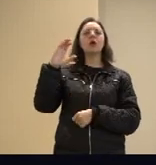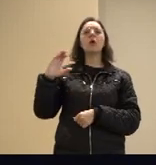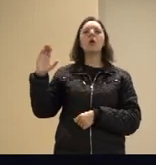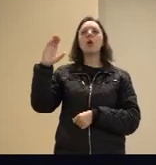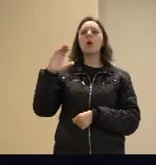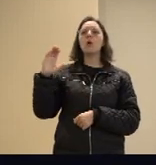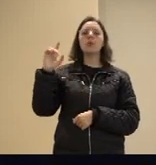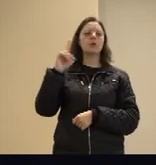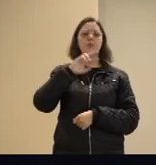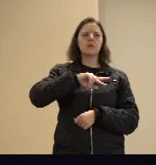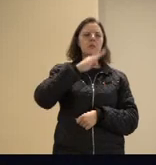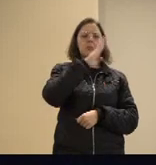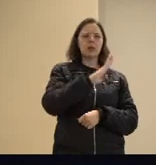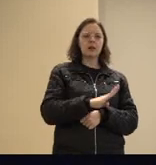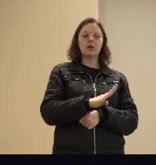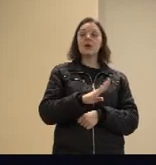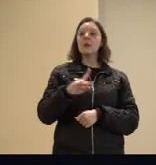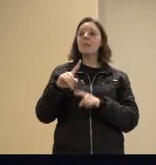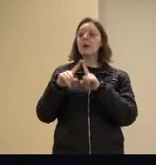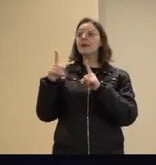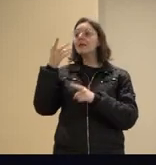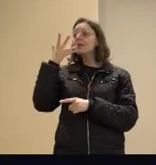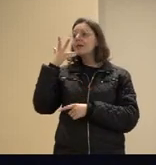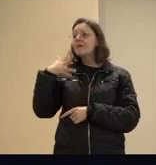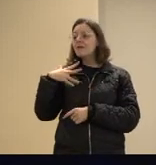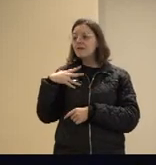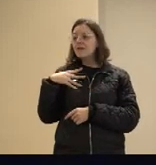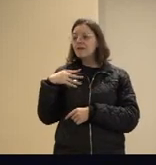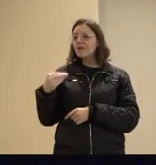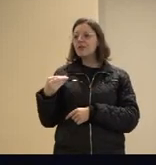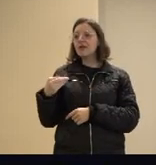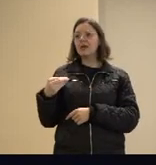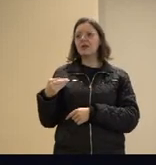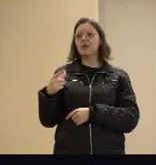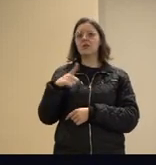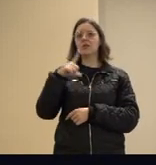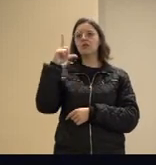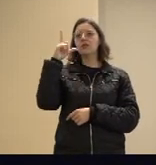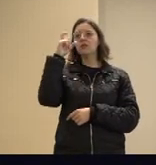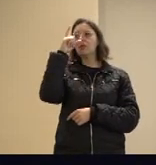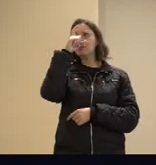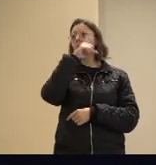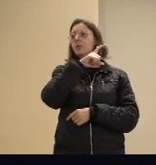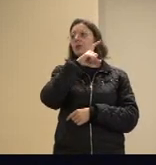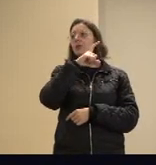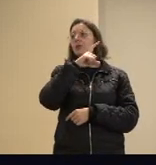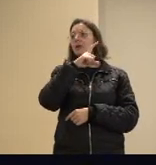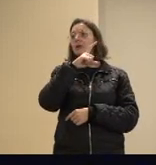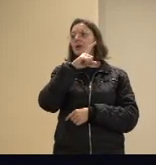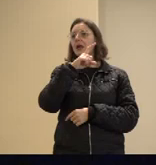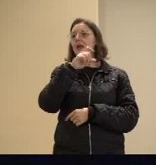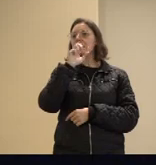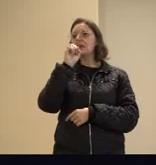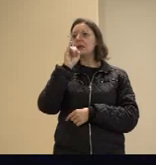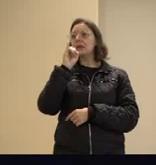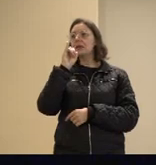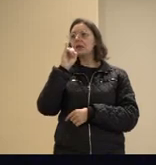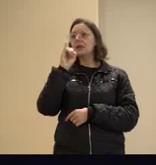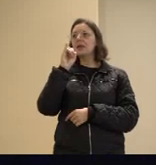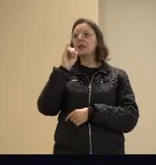era brasileira, com criança também, e com dificuldade de reconhecer se vai ficar ou não com a